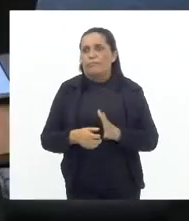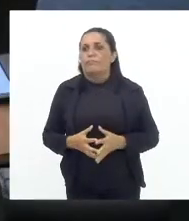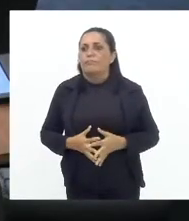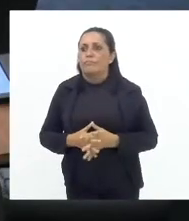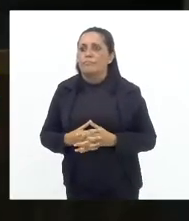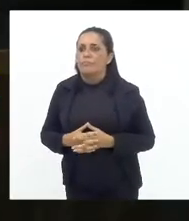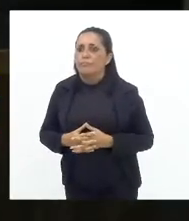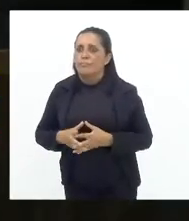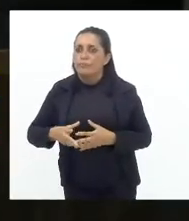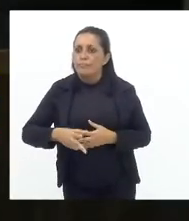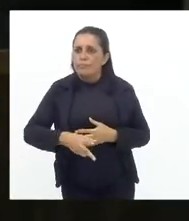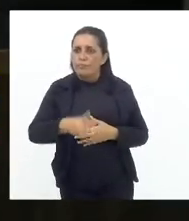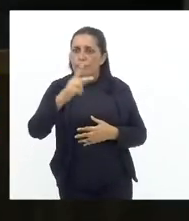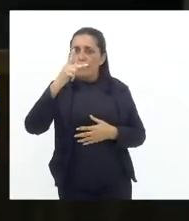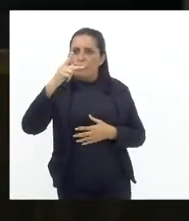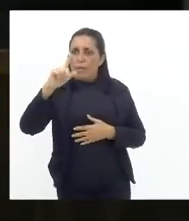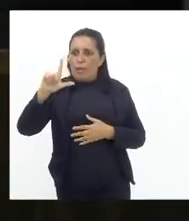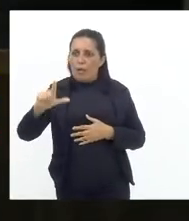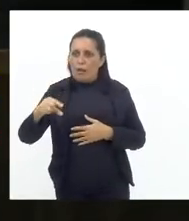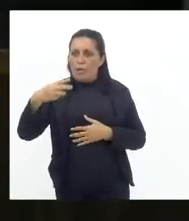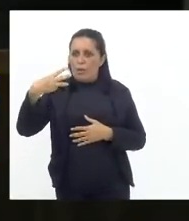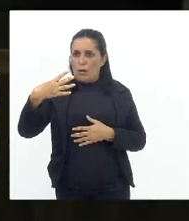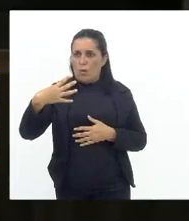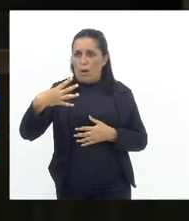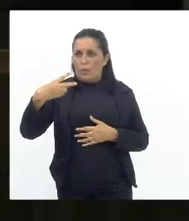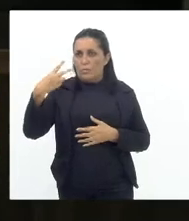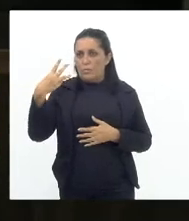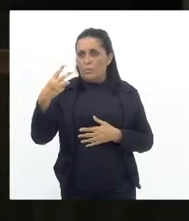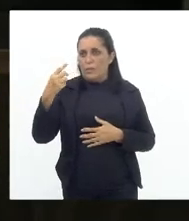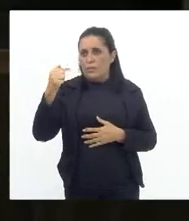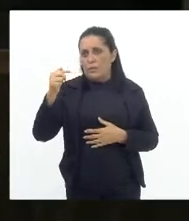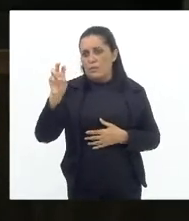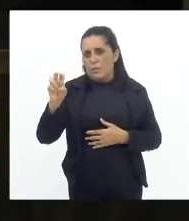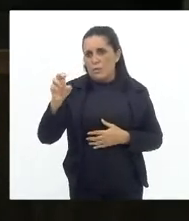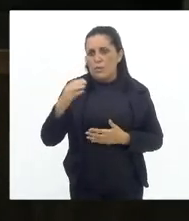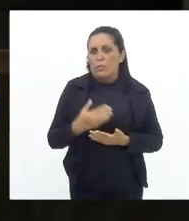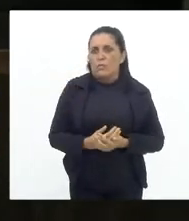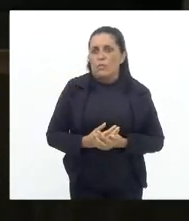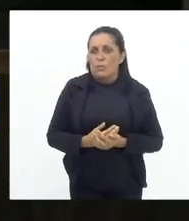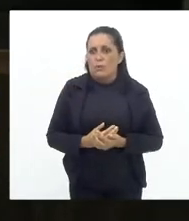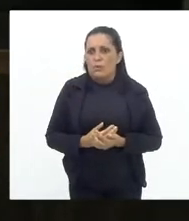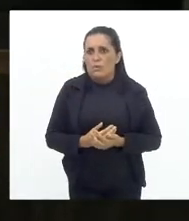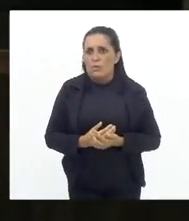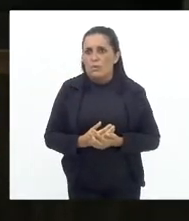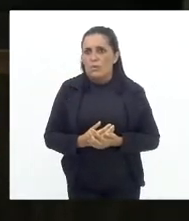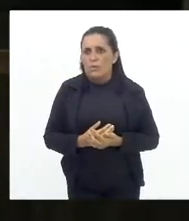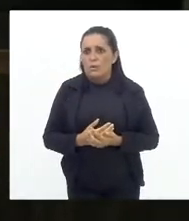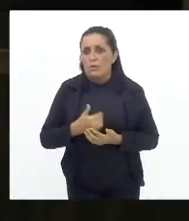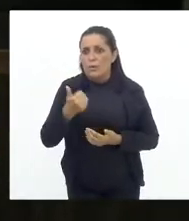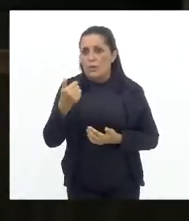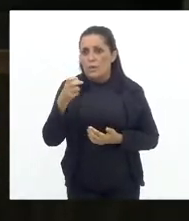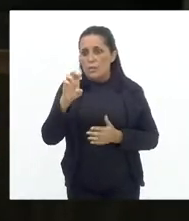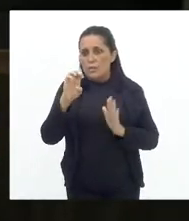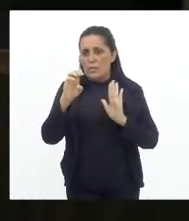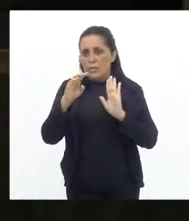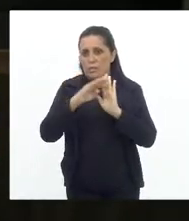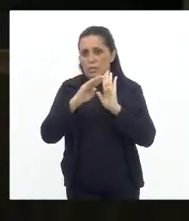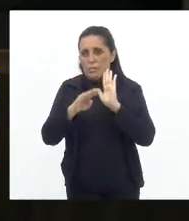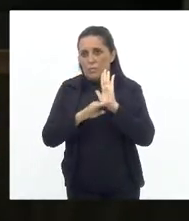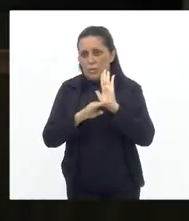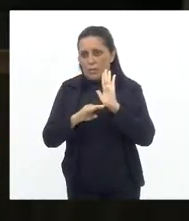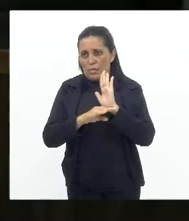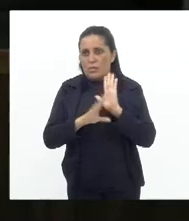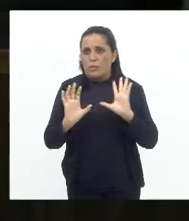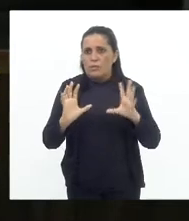o que não excursão pl43 75 não havendo Quem Queira discutir encerrada a discussão A presente proposta recebeu 15 emendas e à tona as